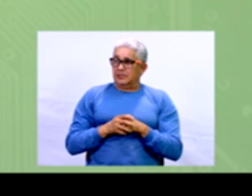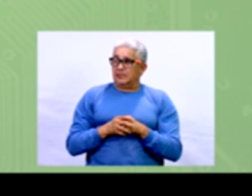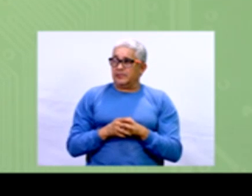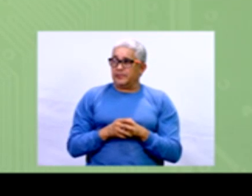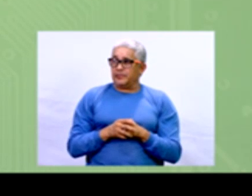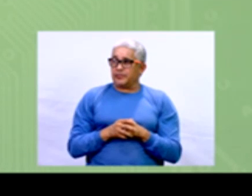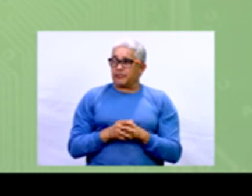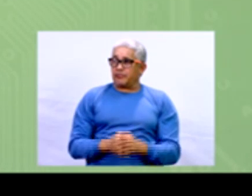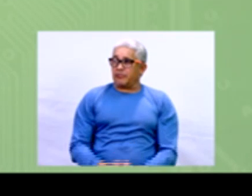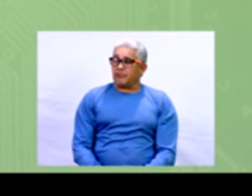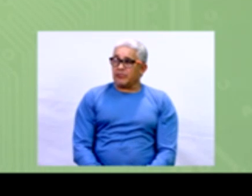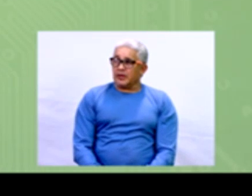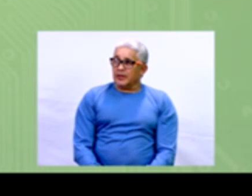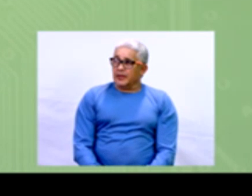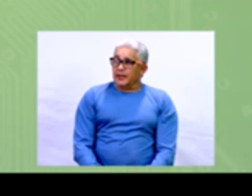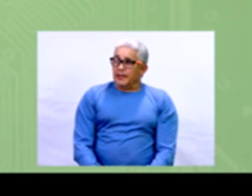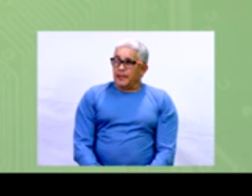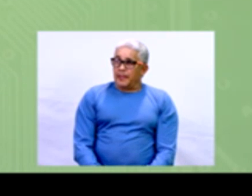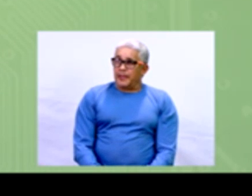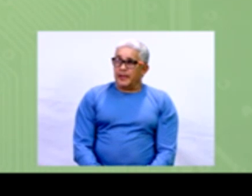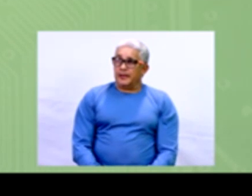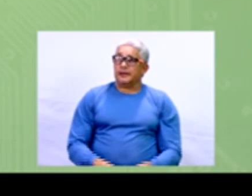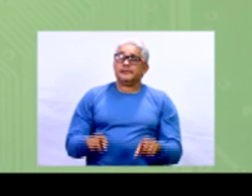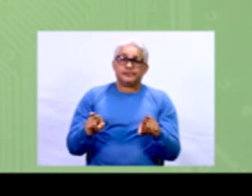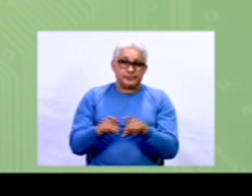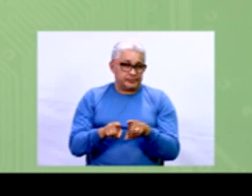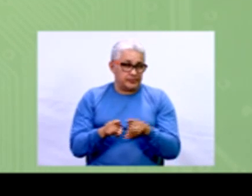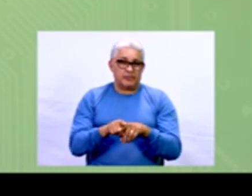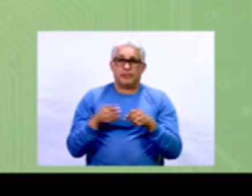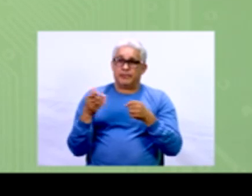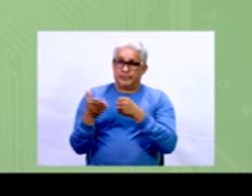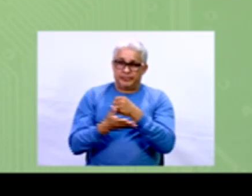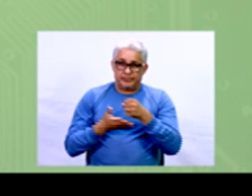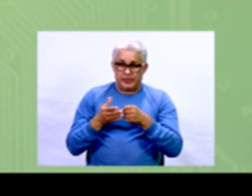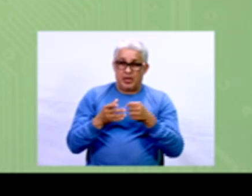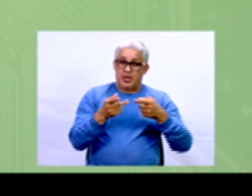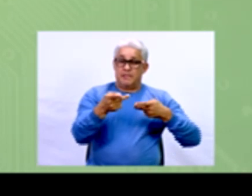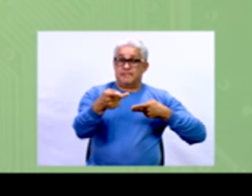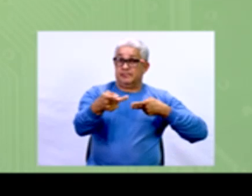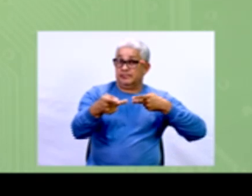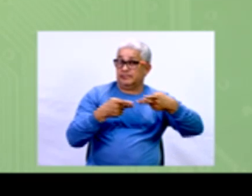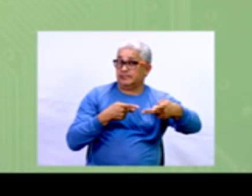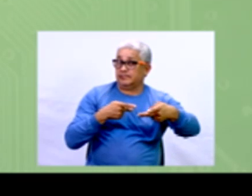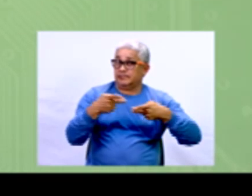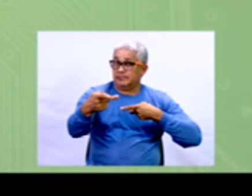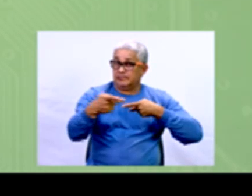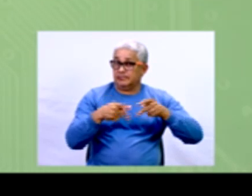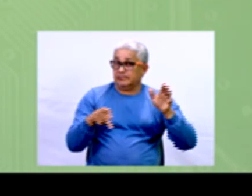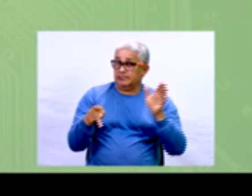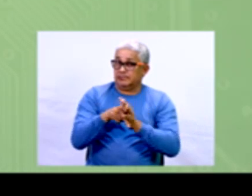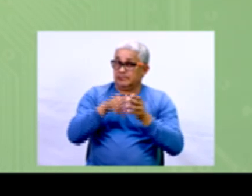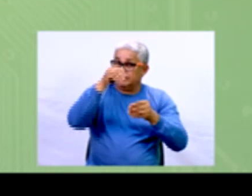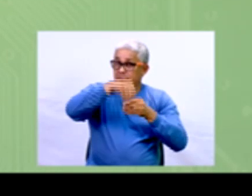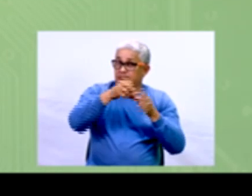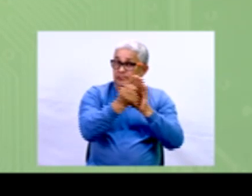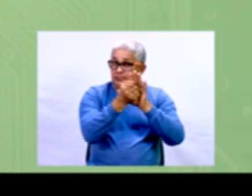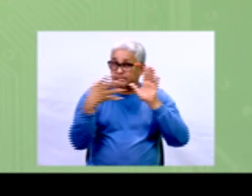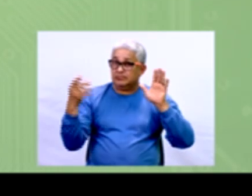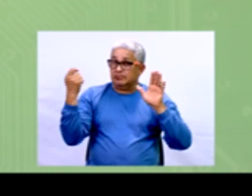a criatividade. Outro requisito básico é o planejamento da aplicação. Então, eu